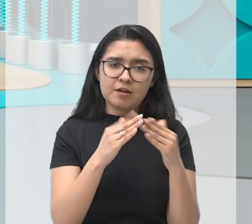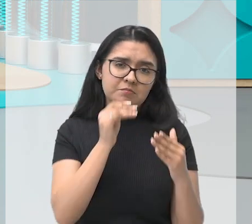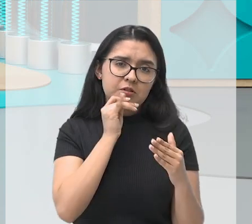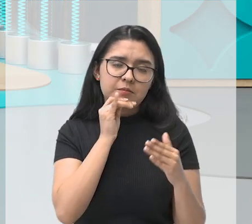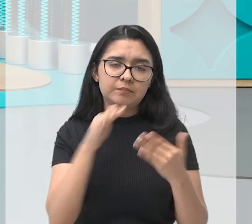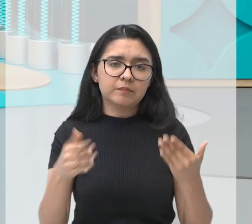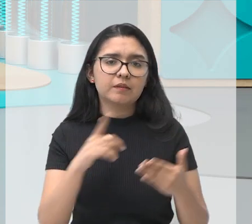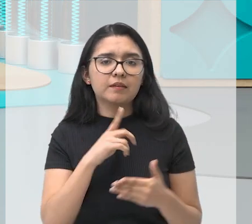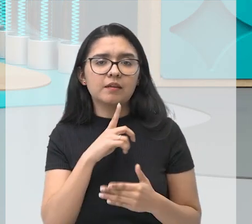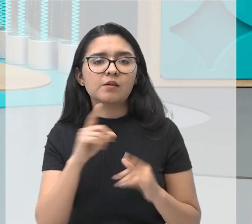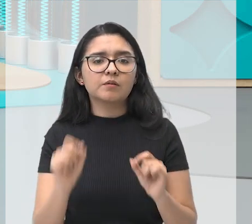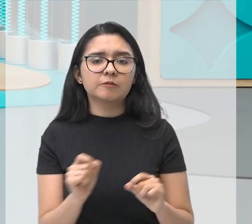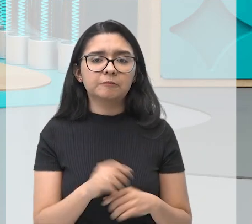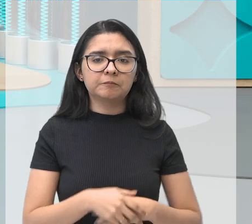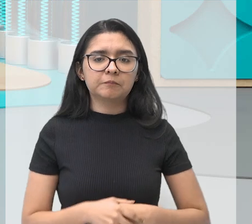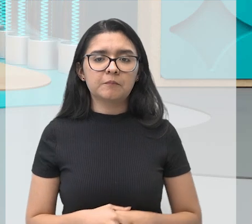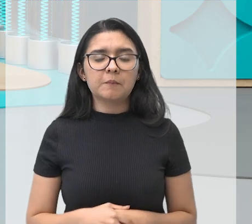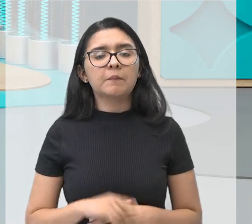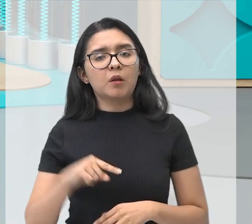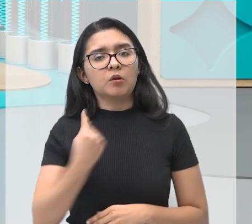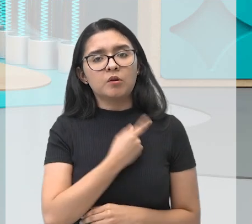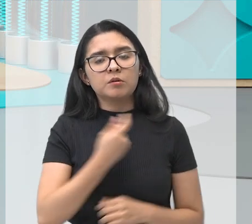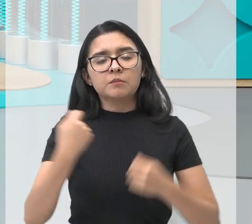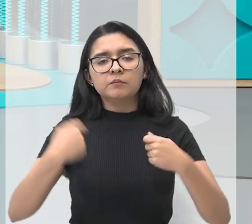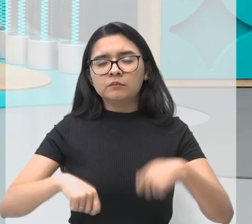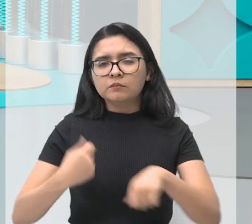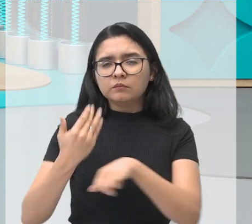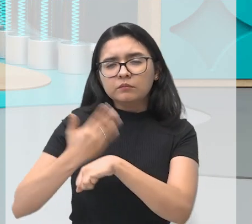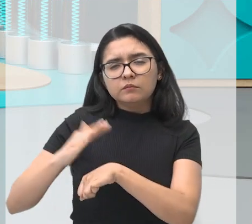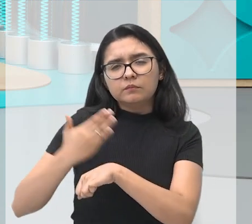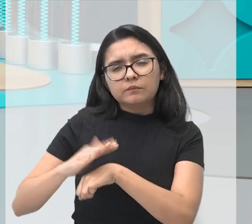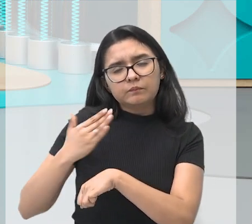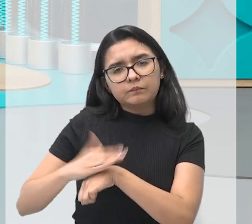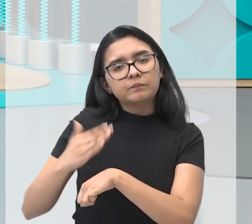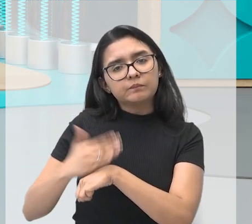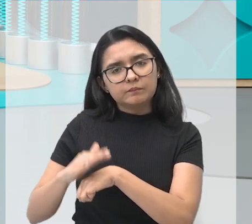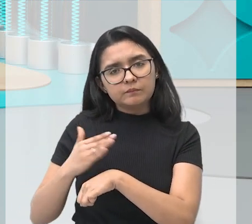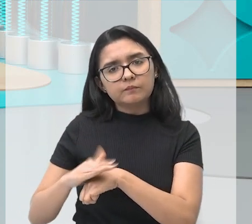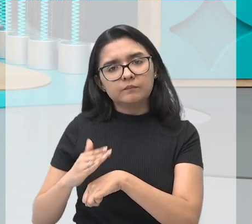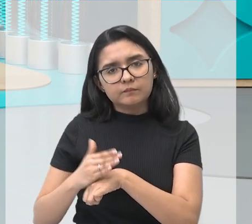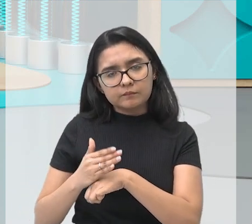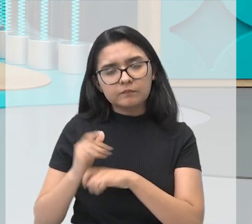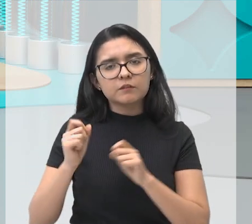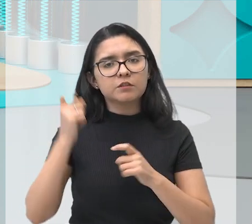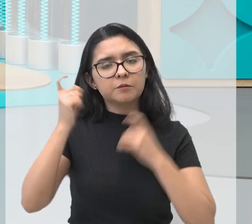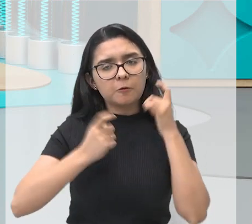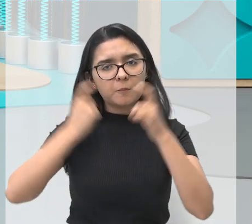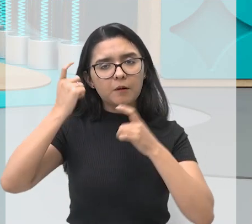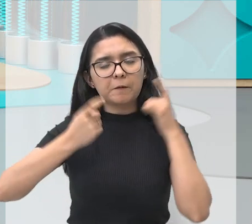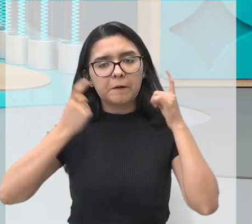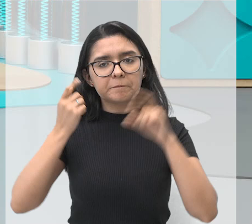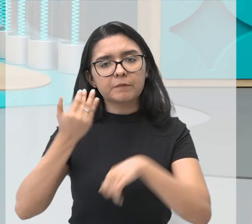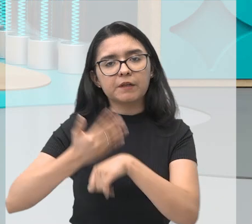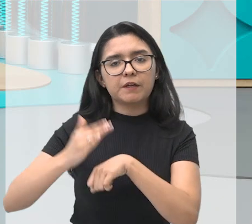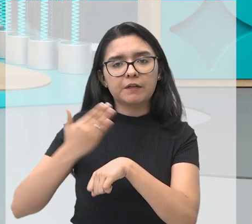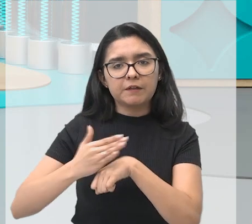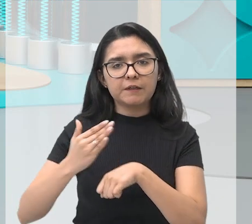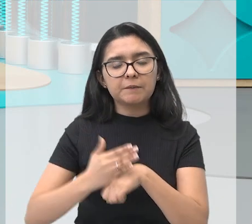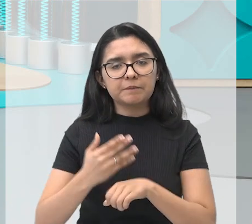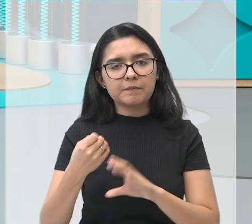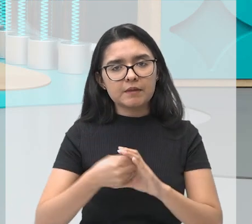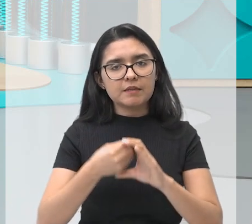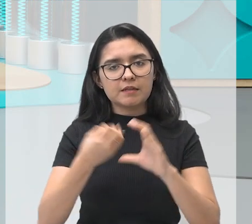a gente já tem um motivo para praticar, desde já começar a treinar, se preocupar a treinar